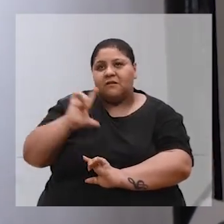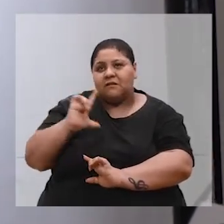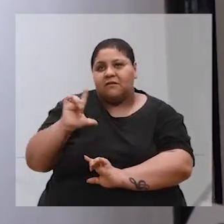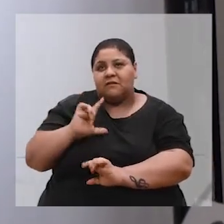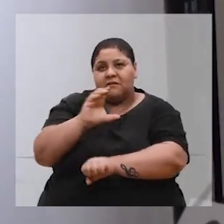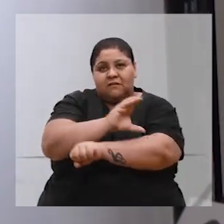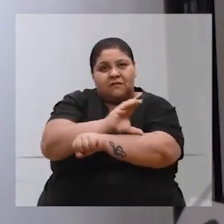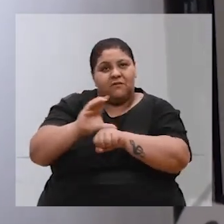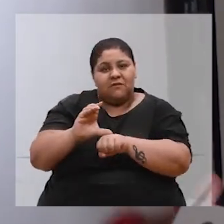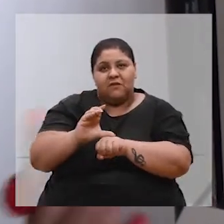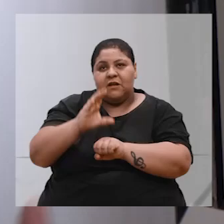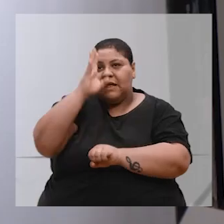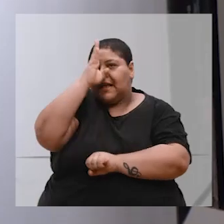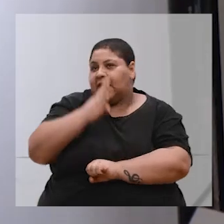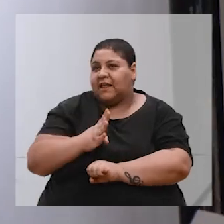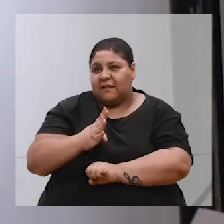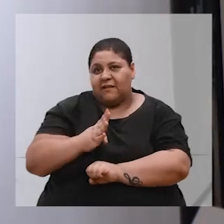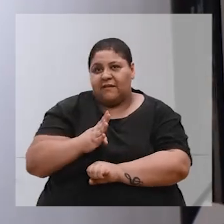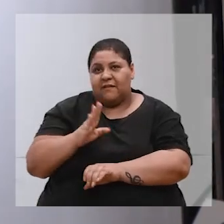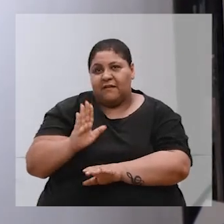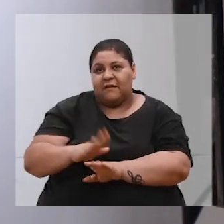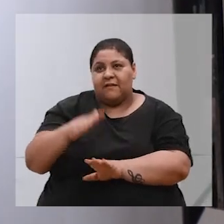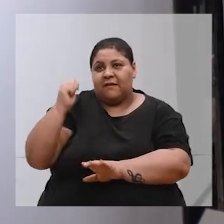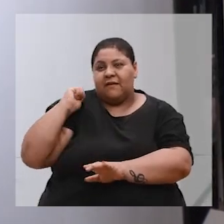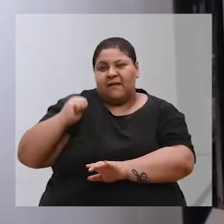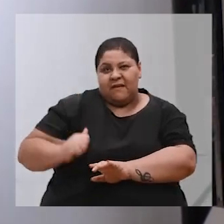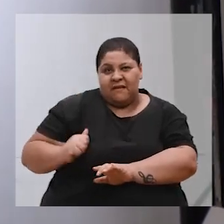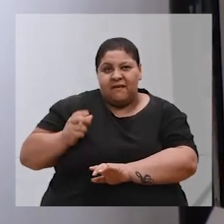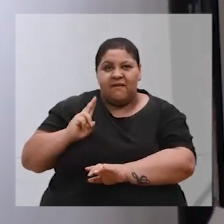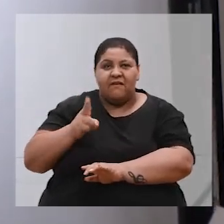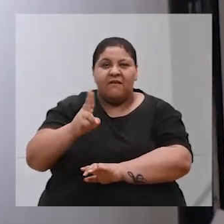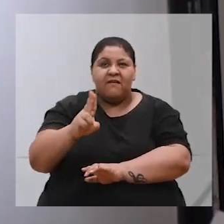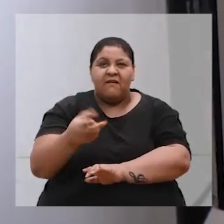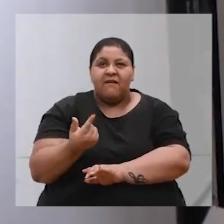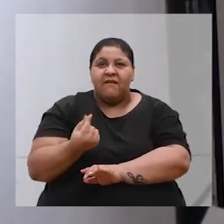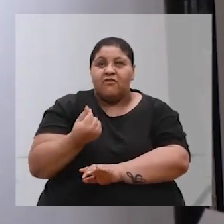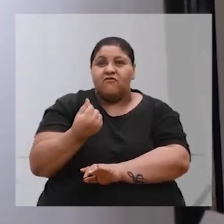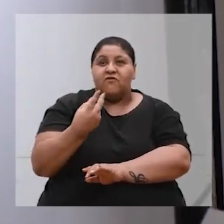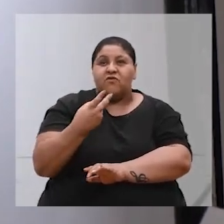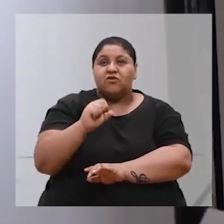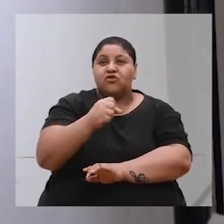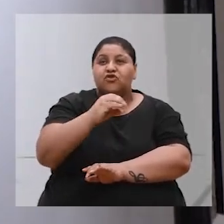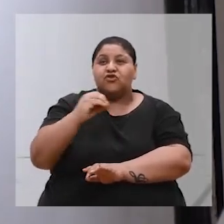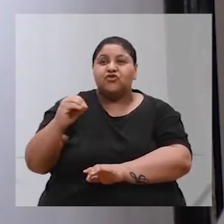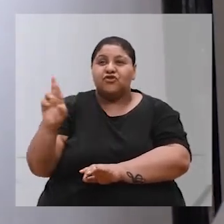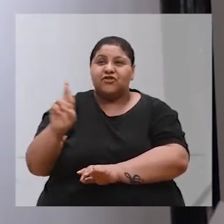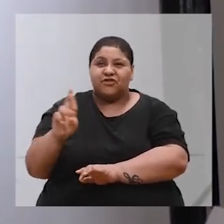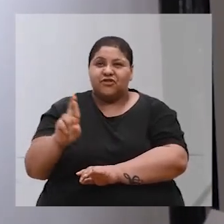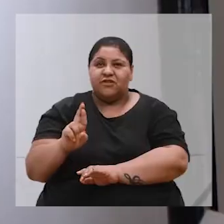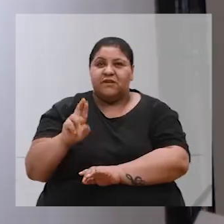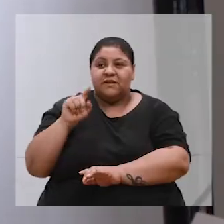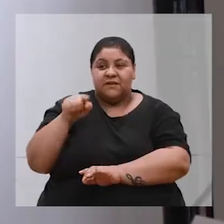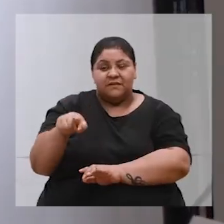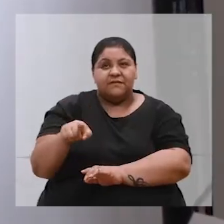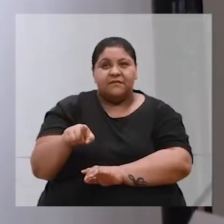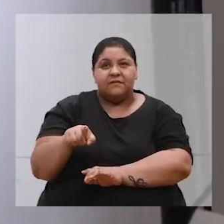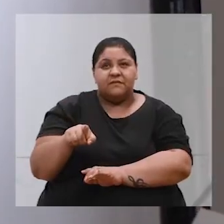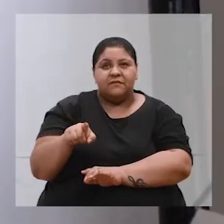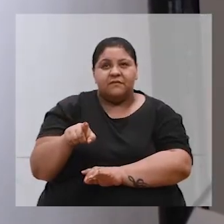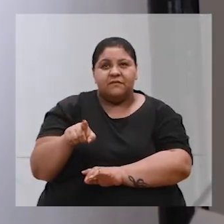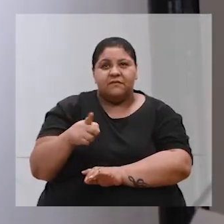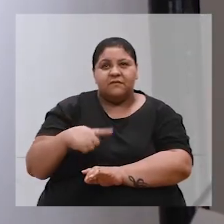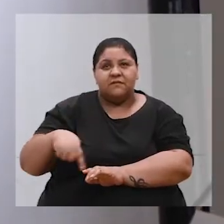onde temos o curso totalmente gratuito e mais uma bolsa de permanência no valor de R$800. E, através